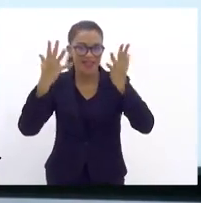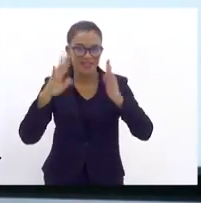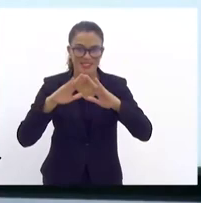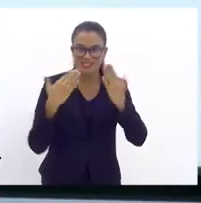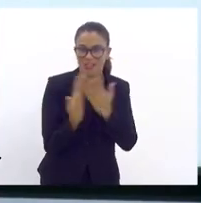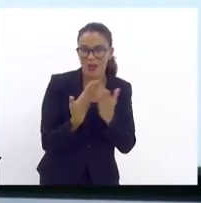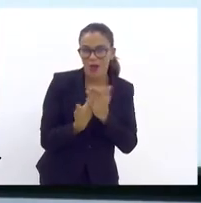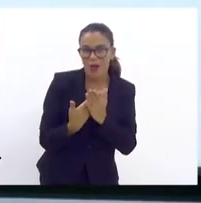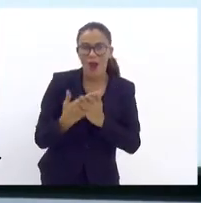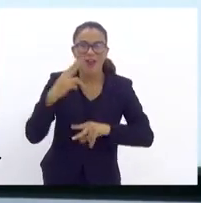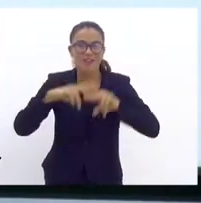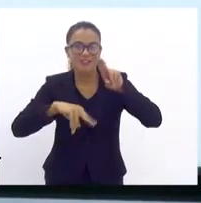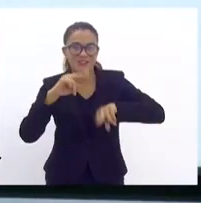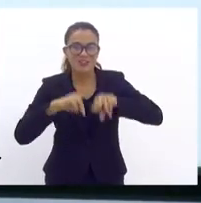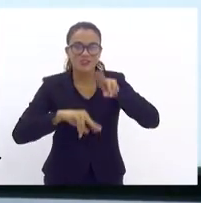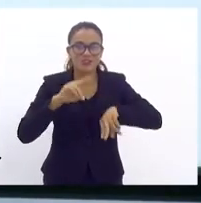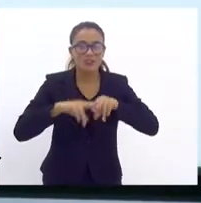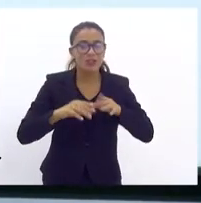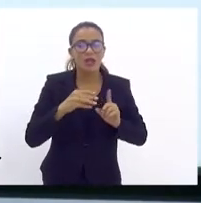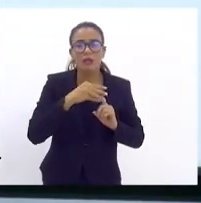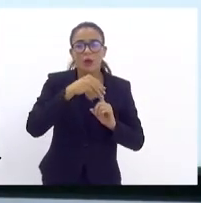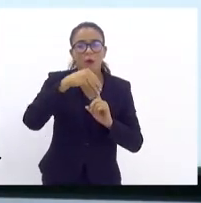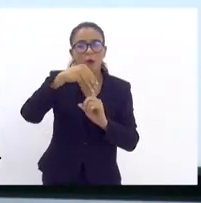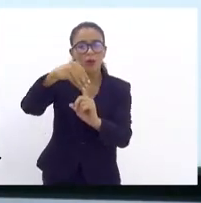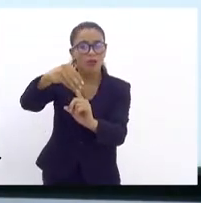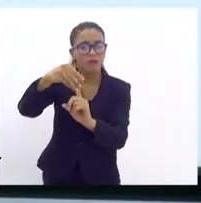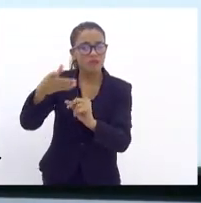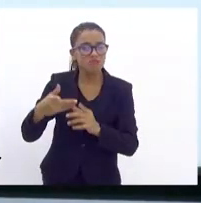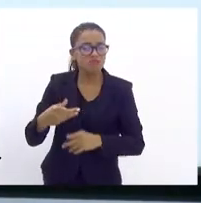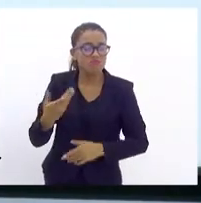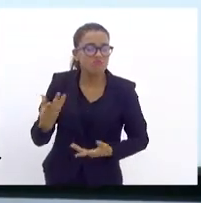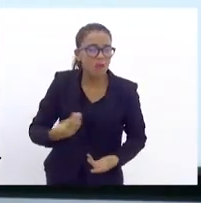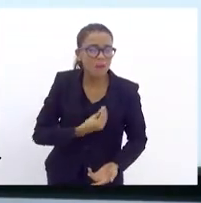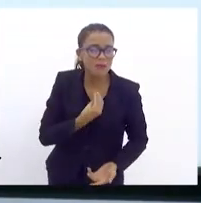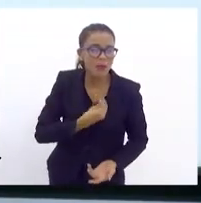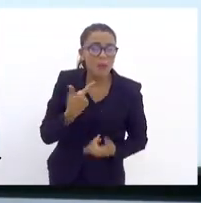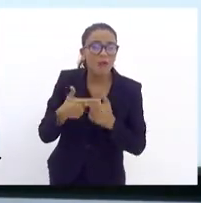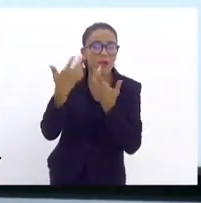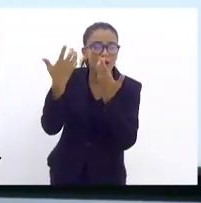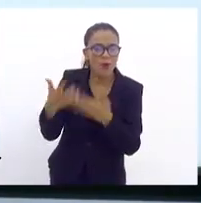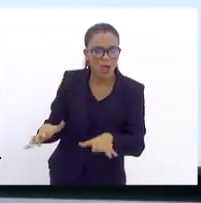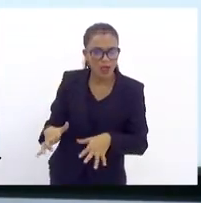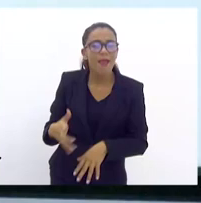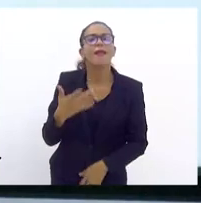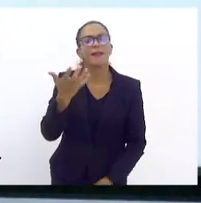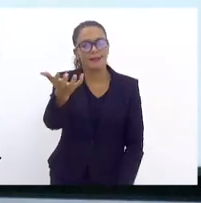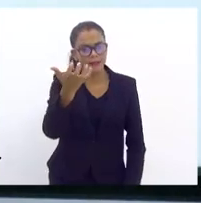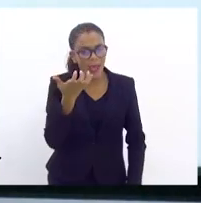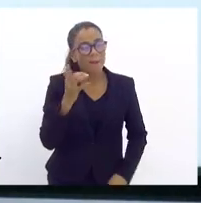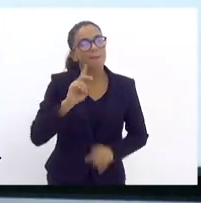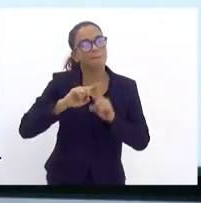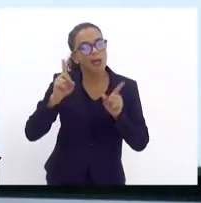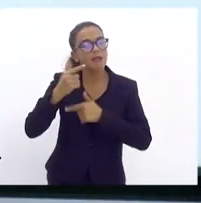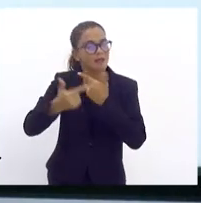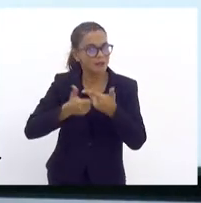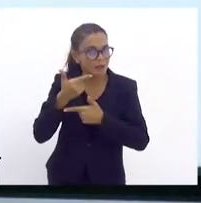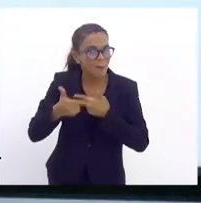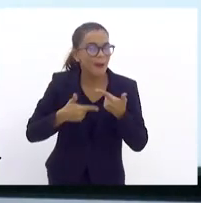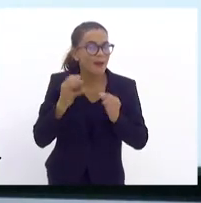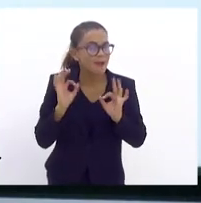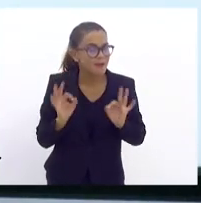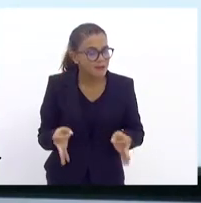né festa junina que simplesmente não levam ele para participar Mas é porque ele não quer não ele quer só que dá trabalho